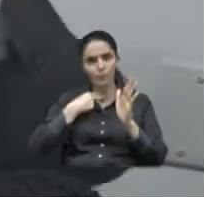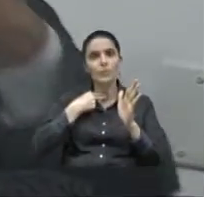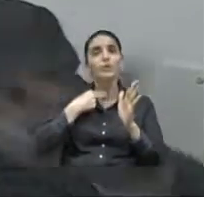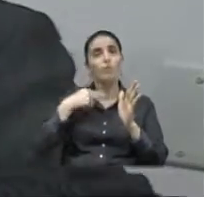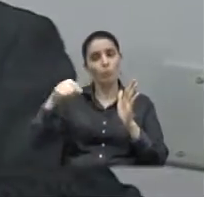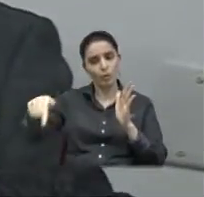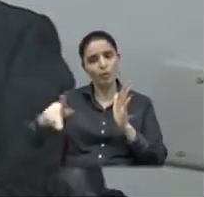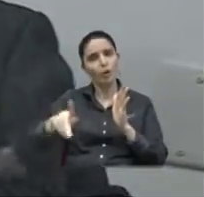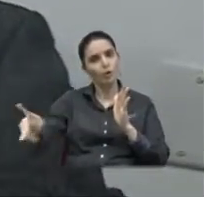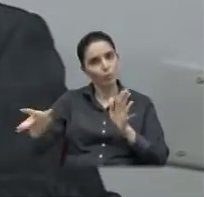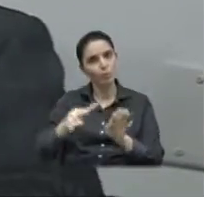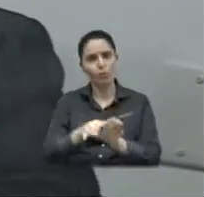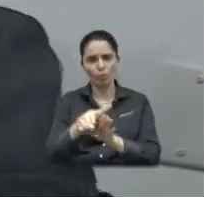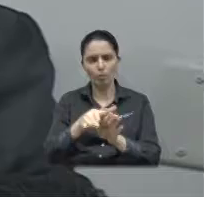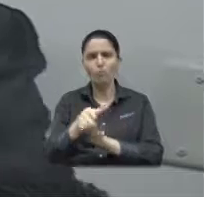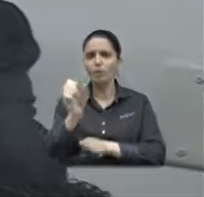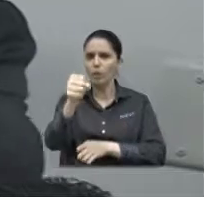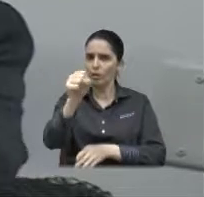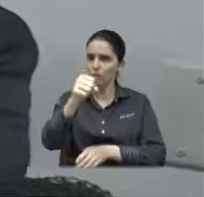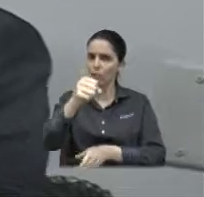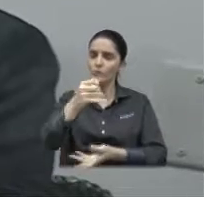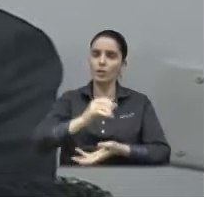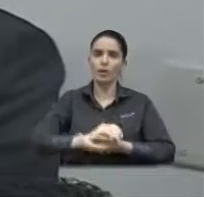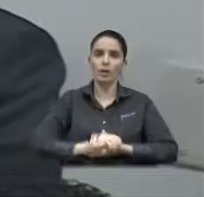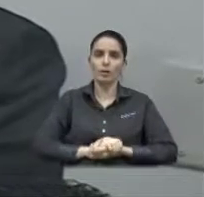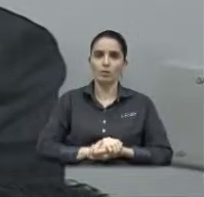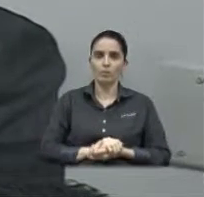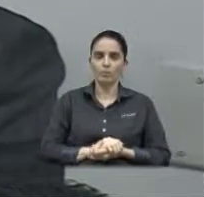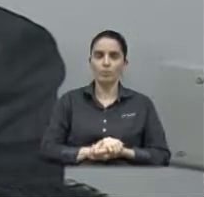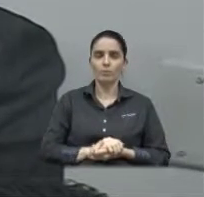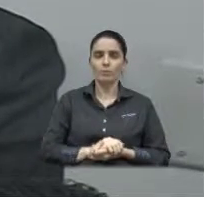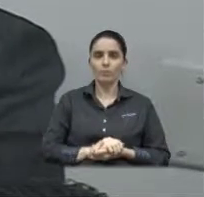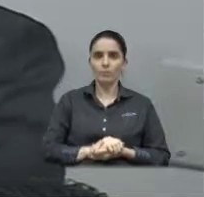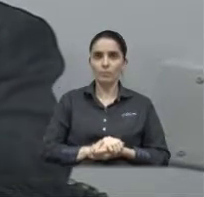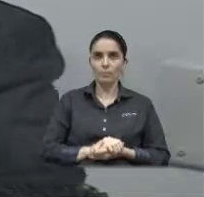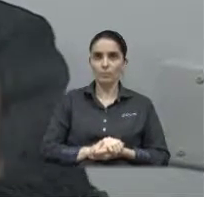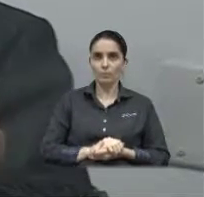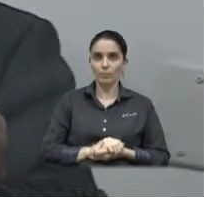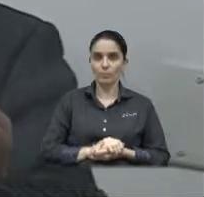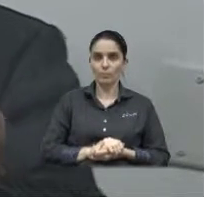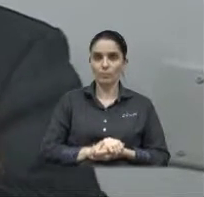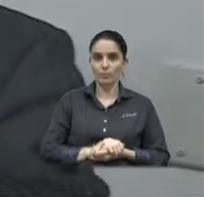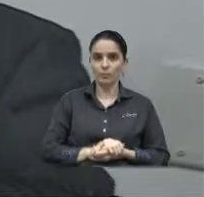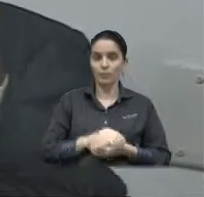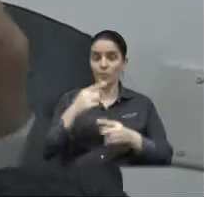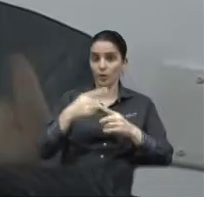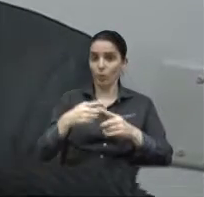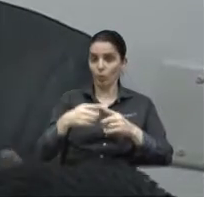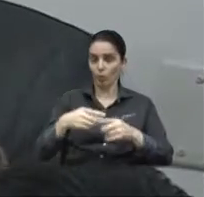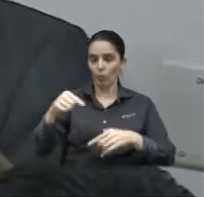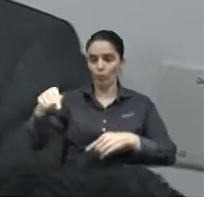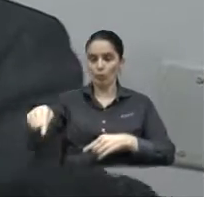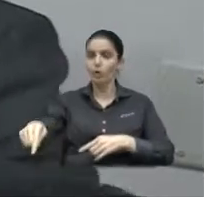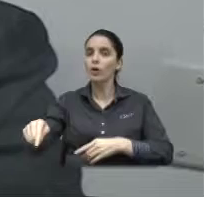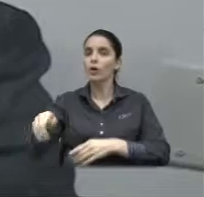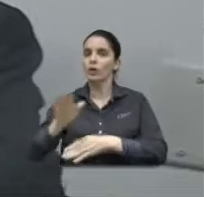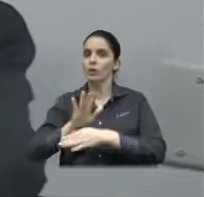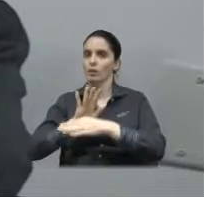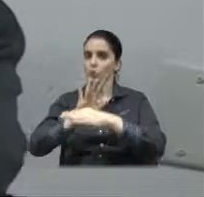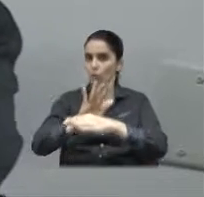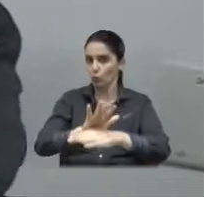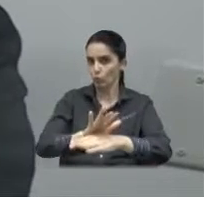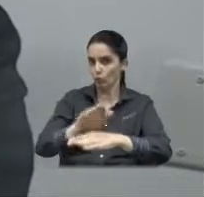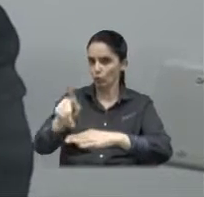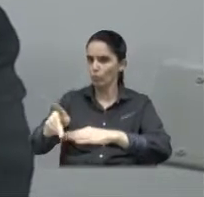de diversas situações negativas por causa de uma palavra, por causa de uma ação, por causa de uma situação. E o